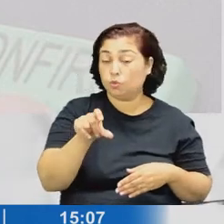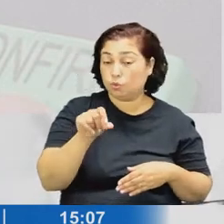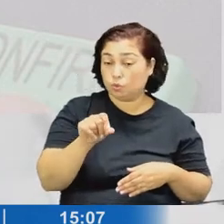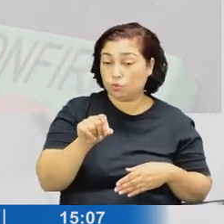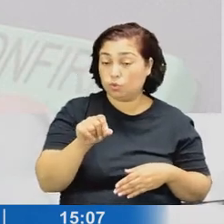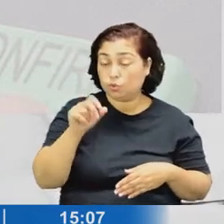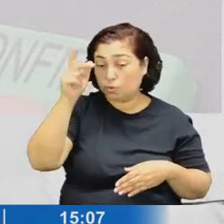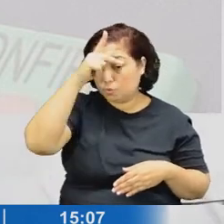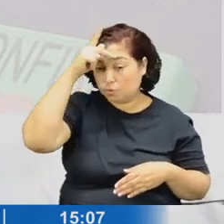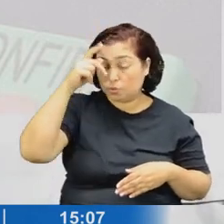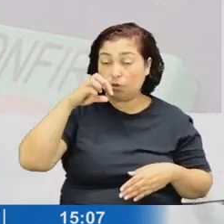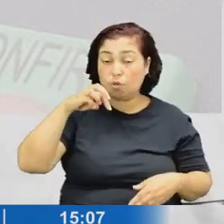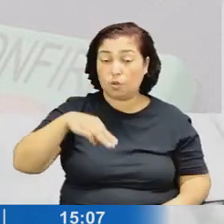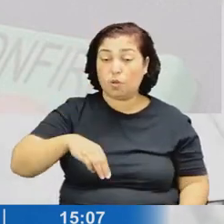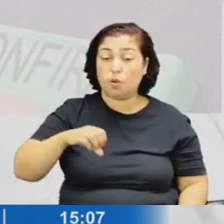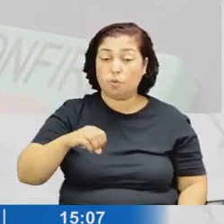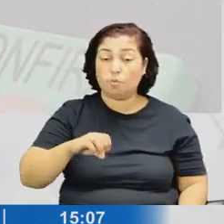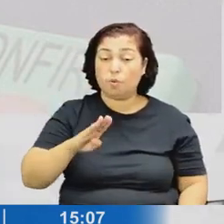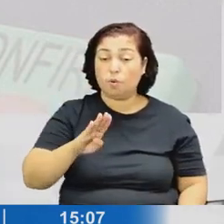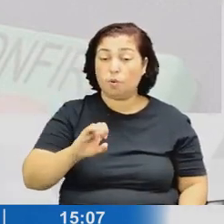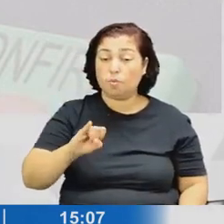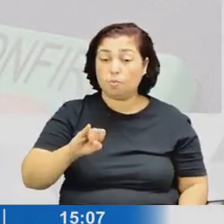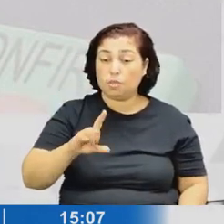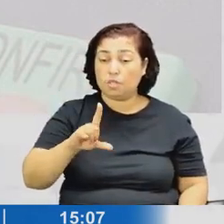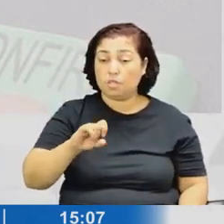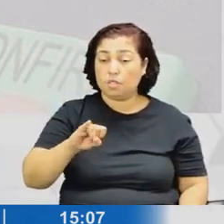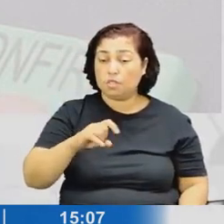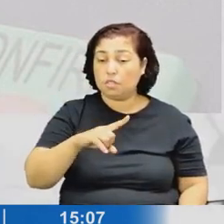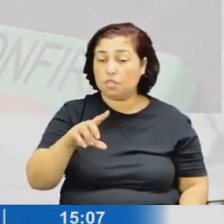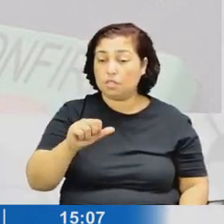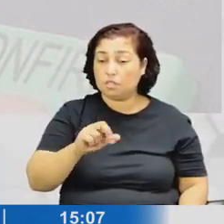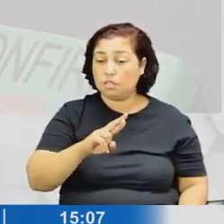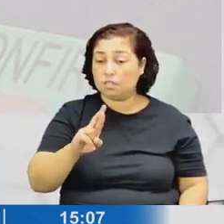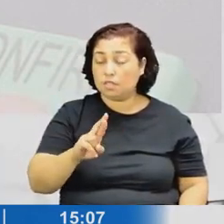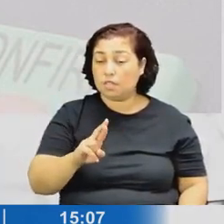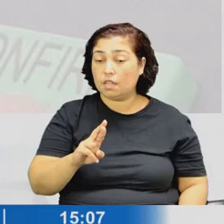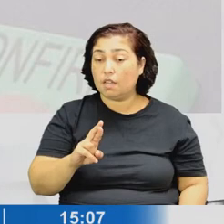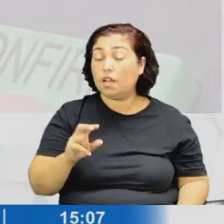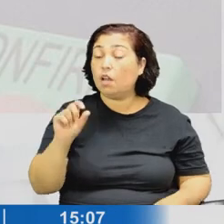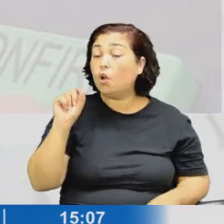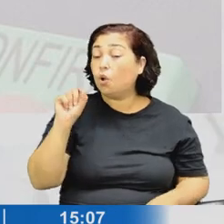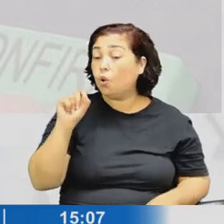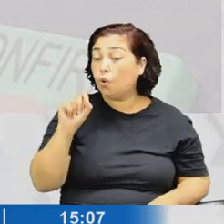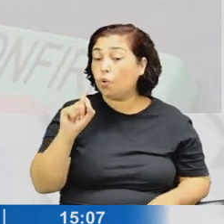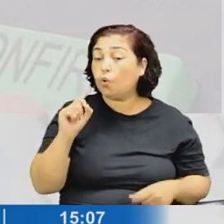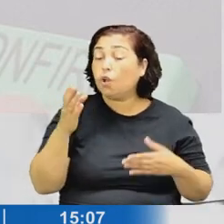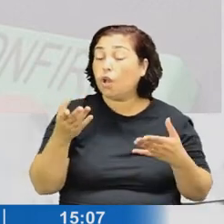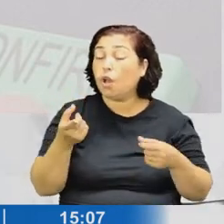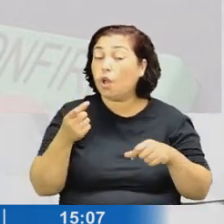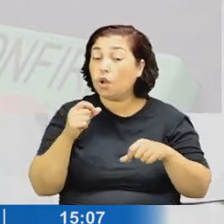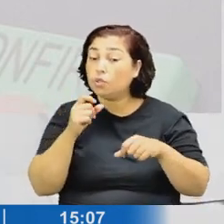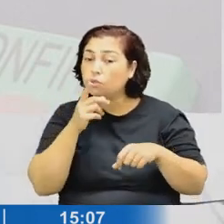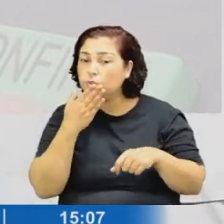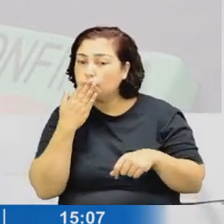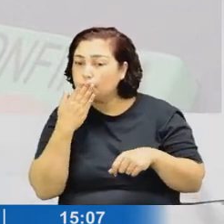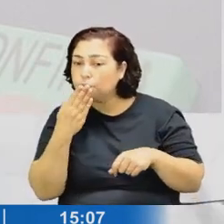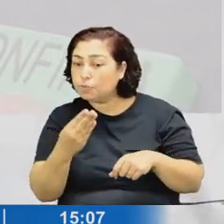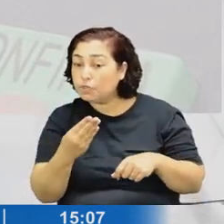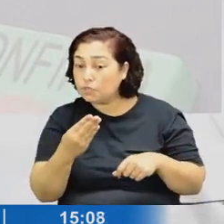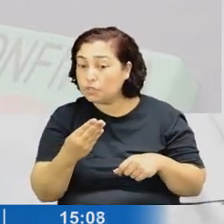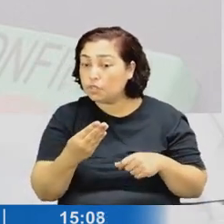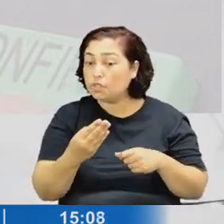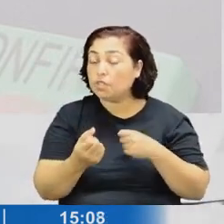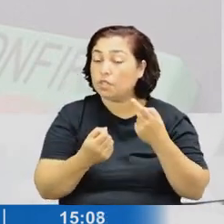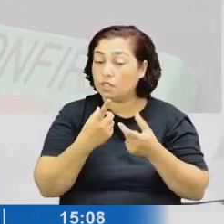dor no desejo você vai mobilizar elas né que que é mobilizar é hora de pedir alguma coisa então assim antes de você pedir você tem que dar